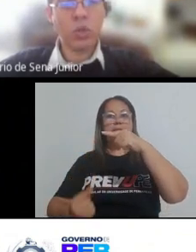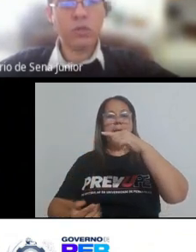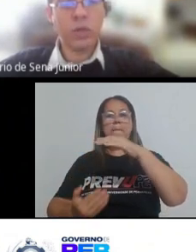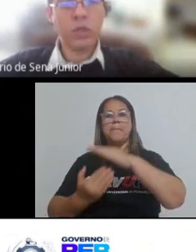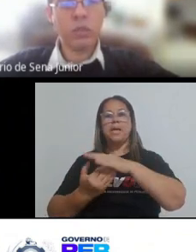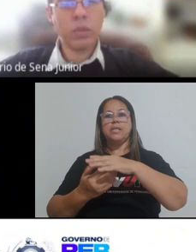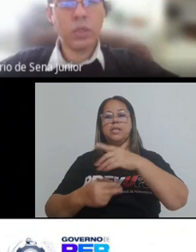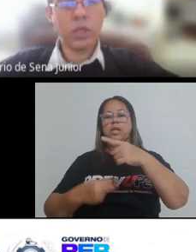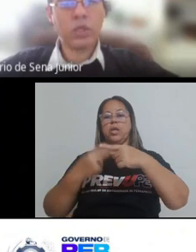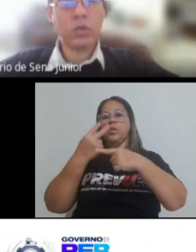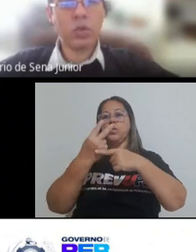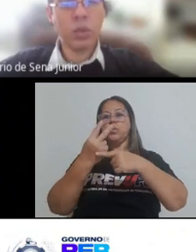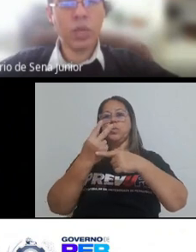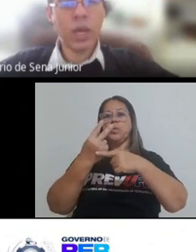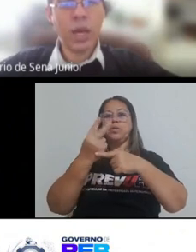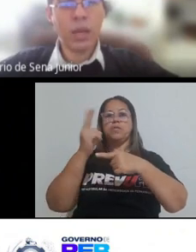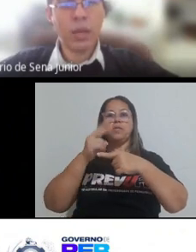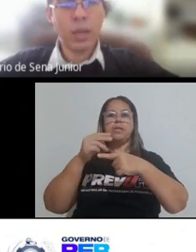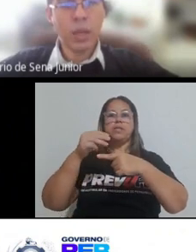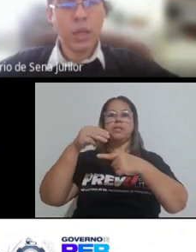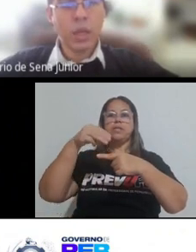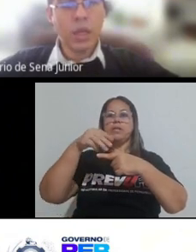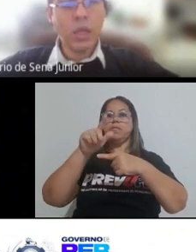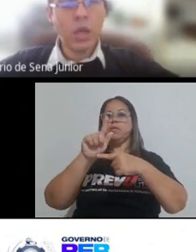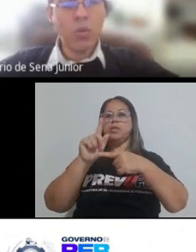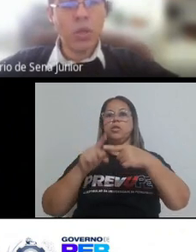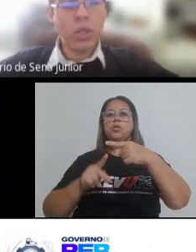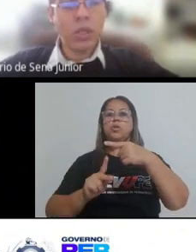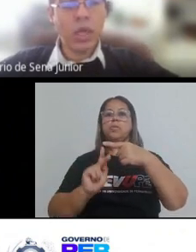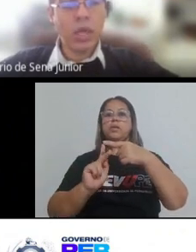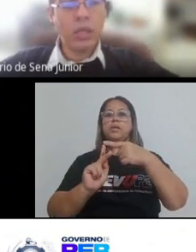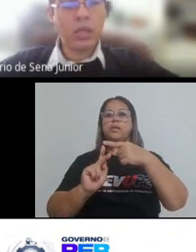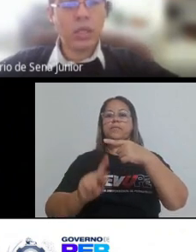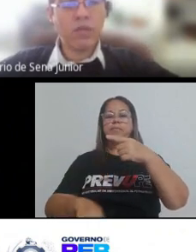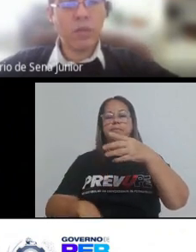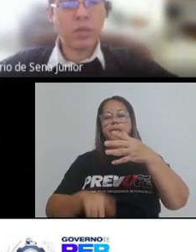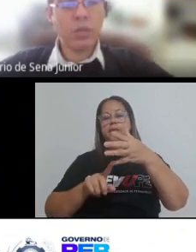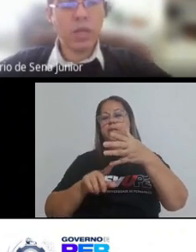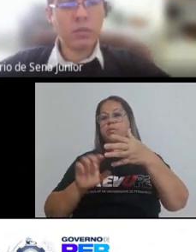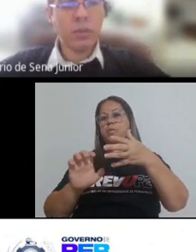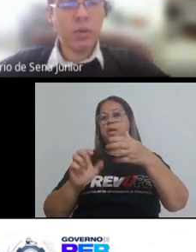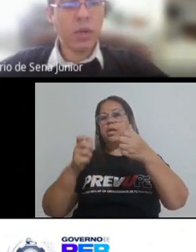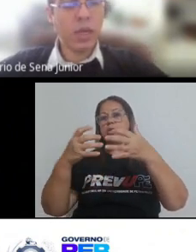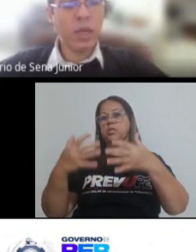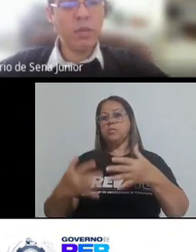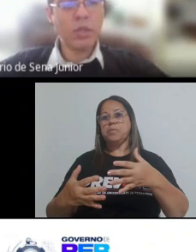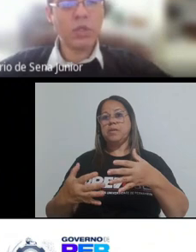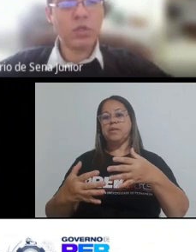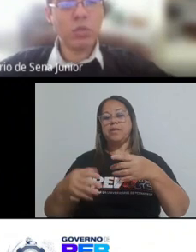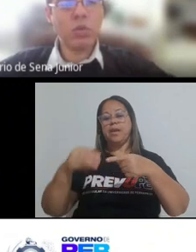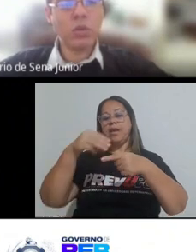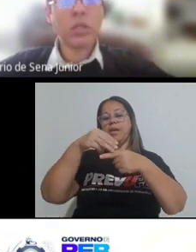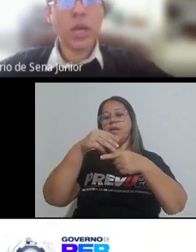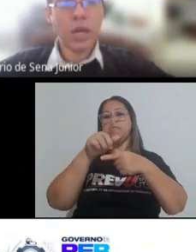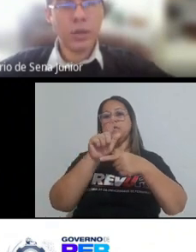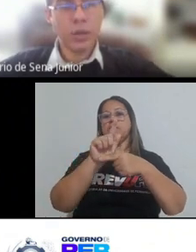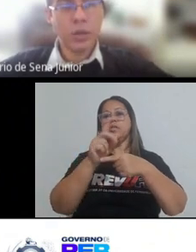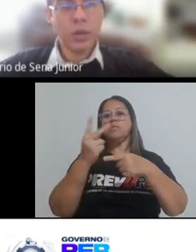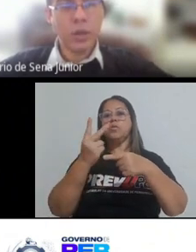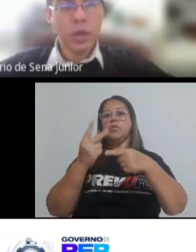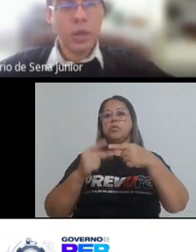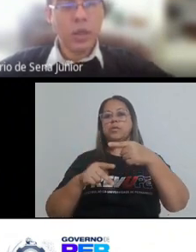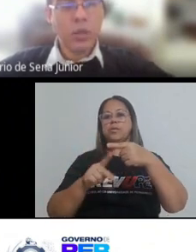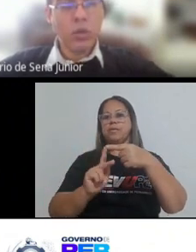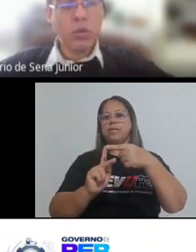2 vezes mg sobre K e o item E diz que a deformação máxima da mola é mg sobre 2K.